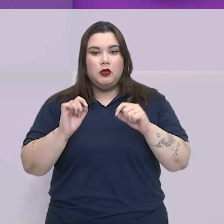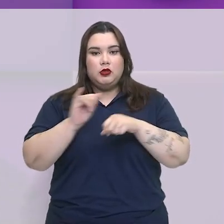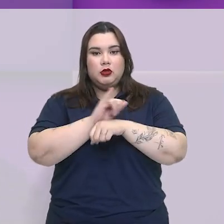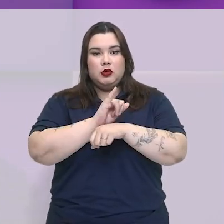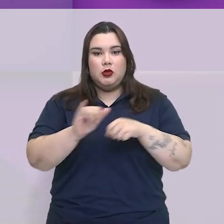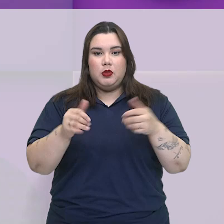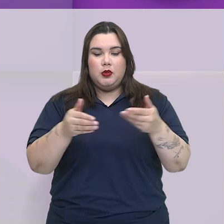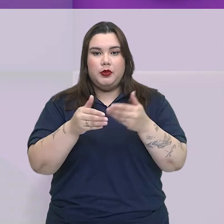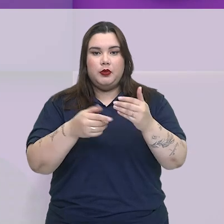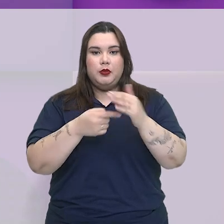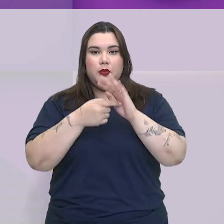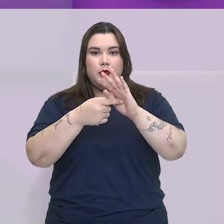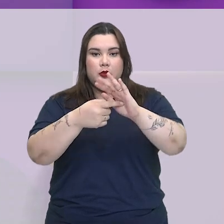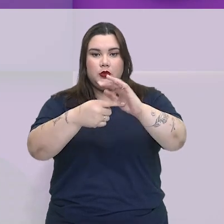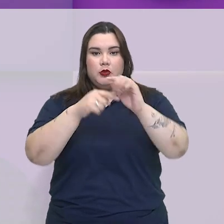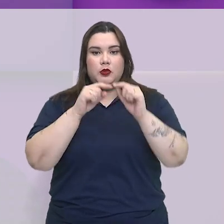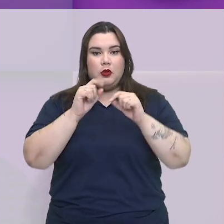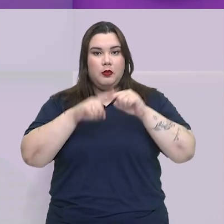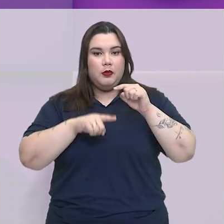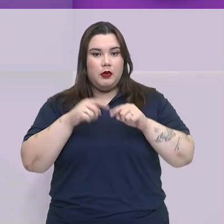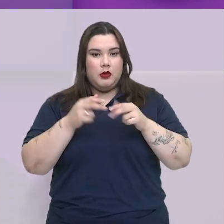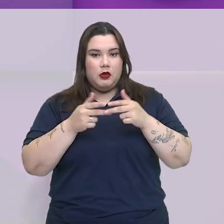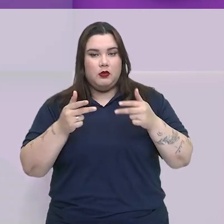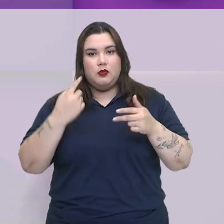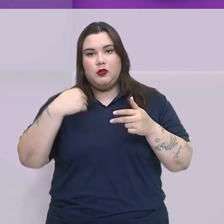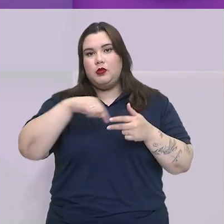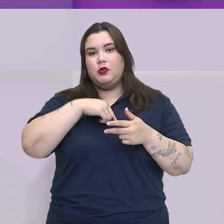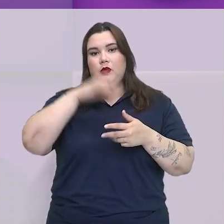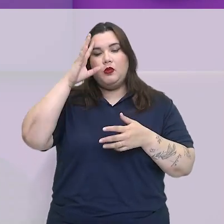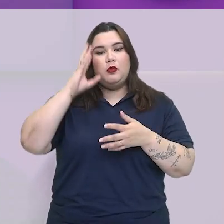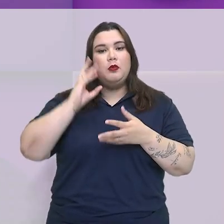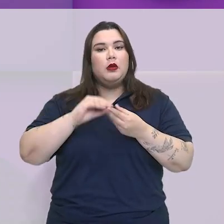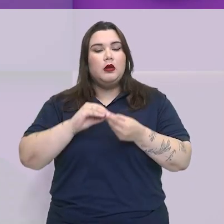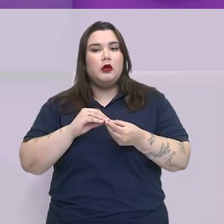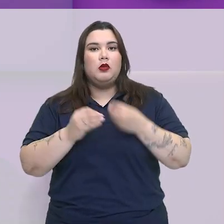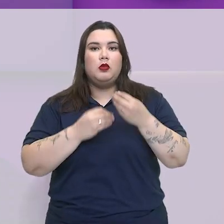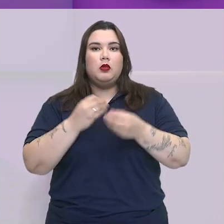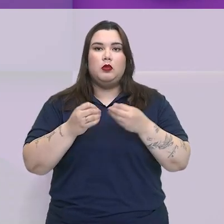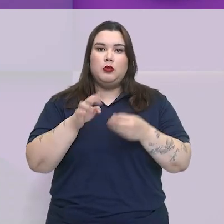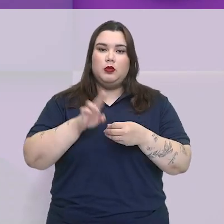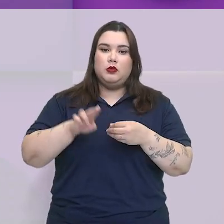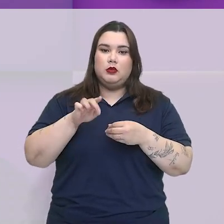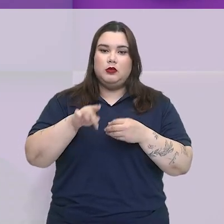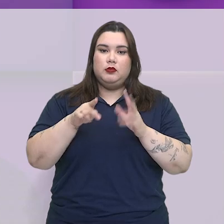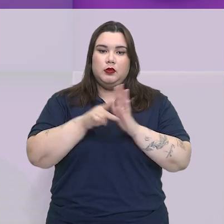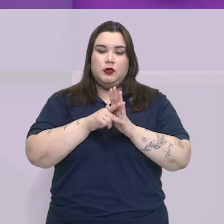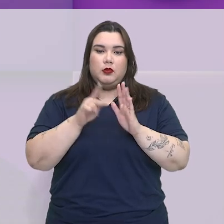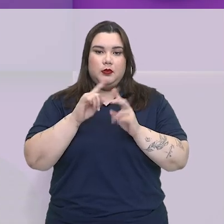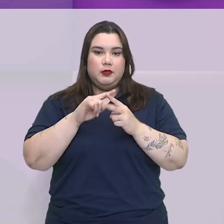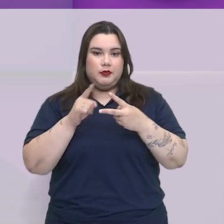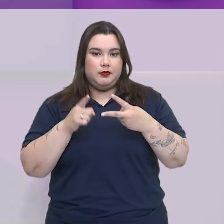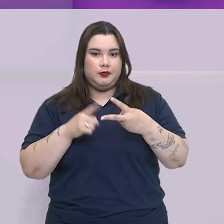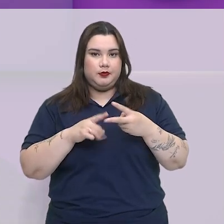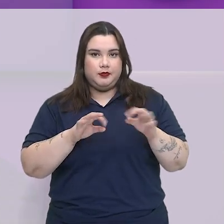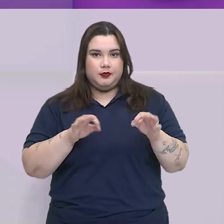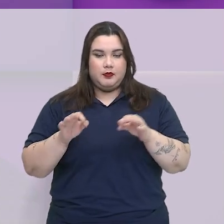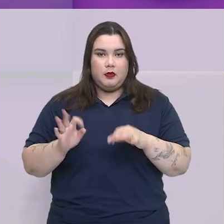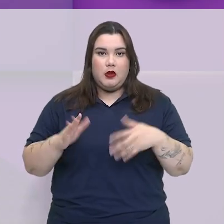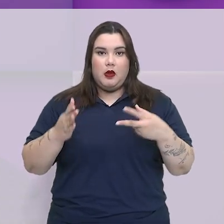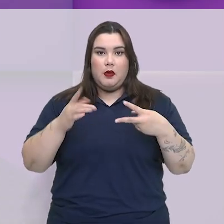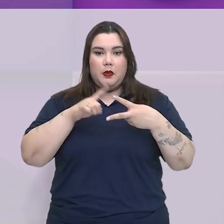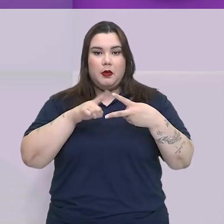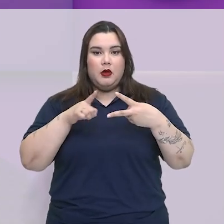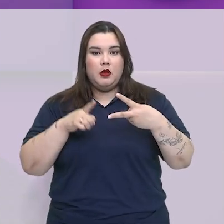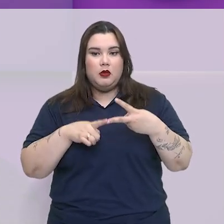vai apresentar para vocês agora e que a gente vai entender como que a gente faz para medir esses ângulos. Então, os ângulos, eles